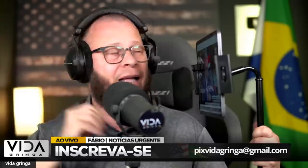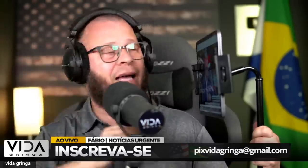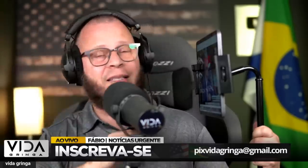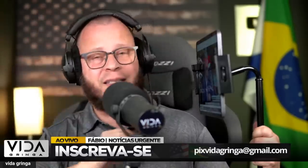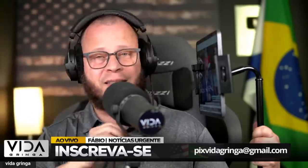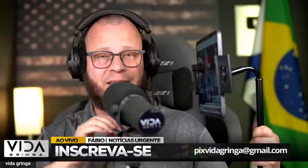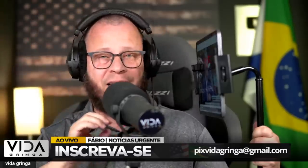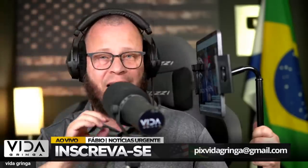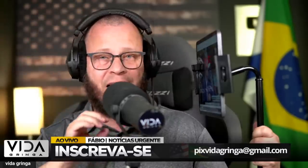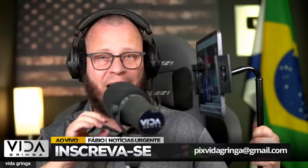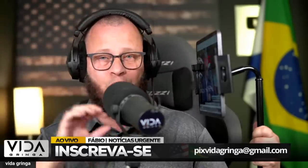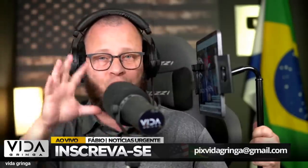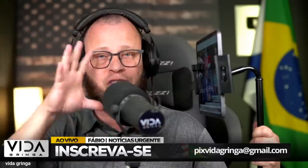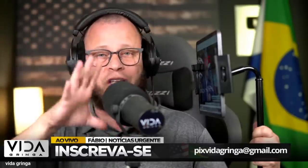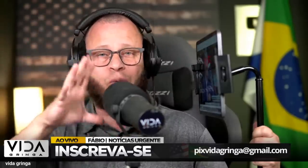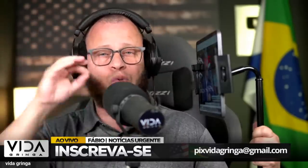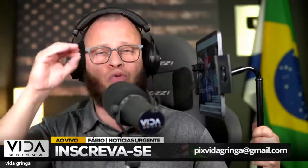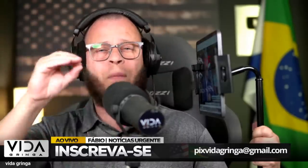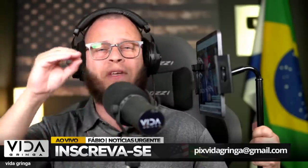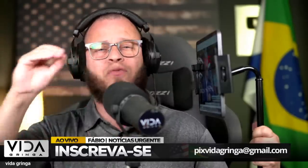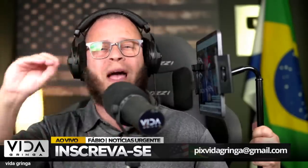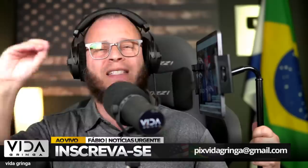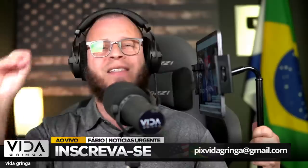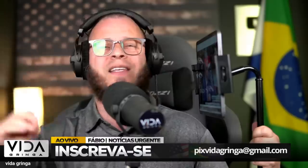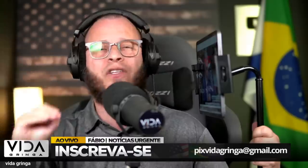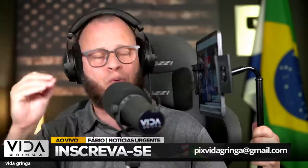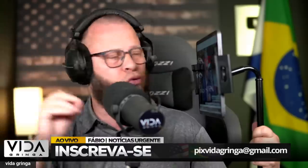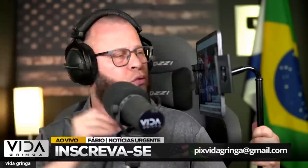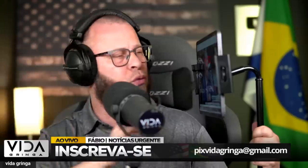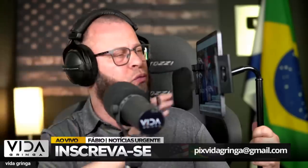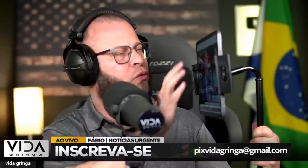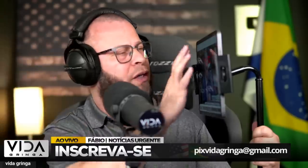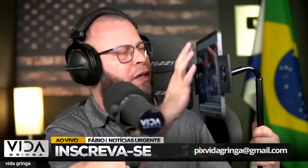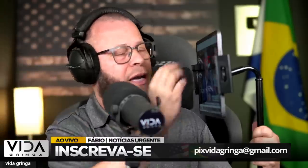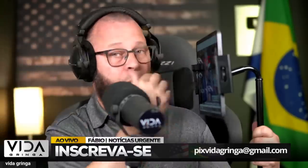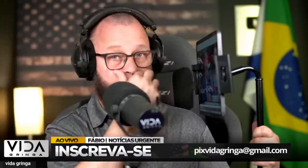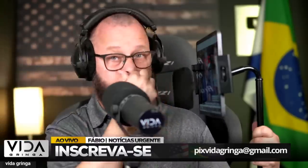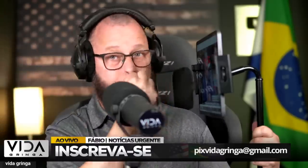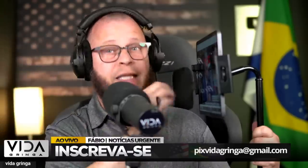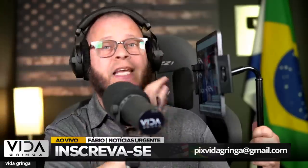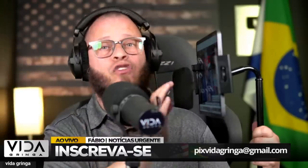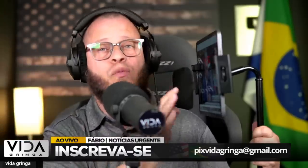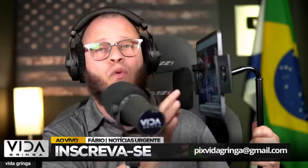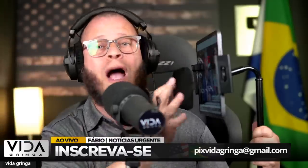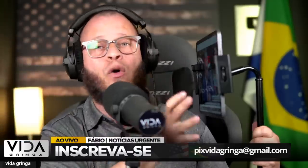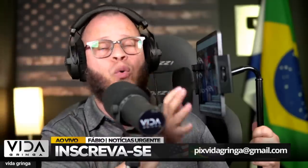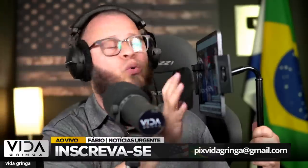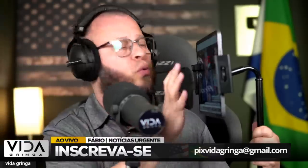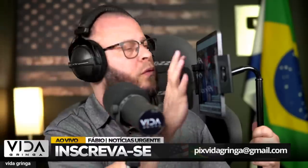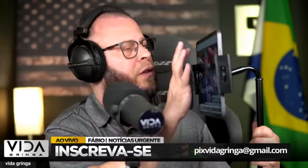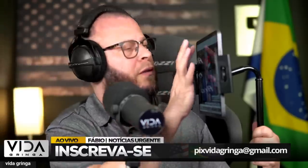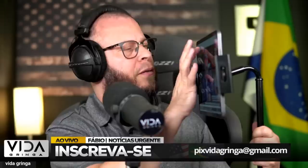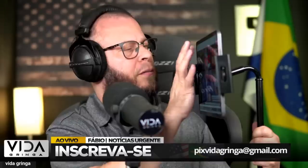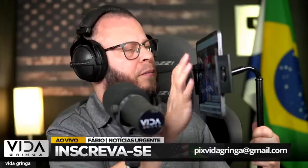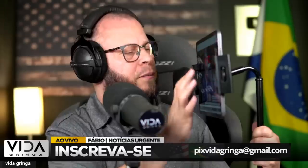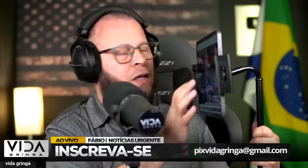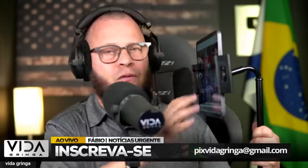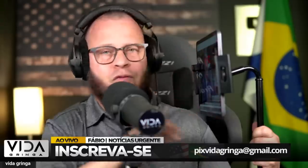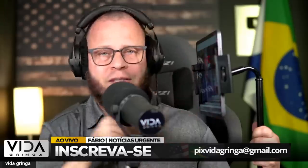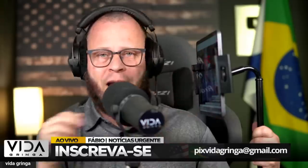cúmulo da canalhice né é os cinco os homens mais cínicos do mundo é o cinismo agudo